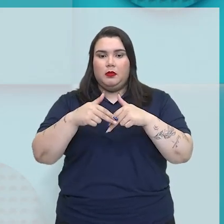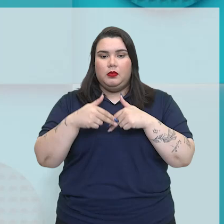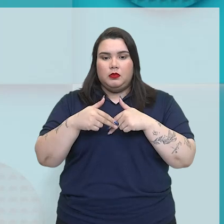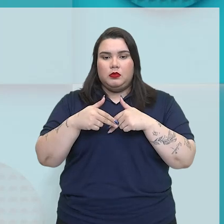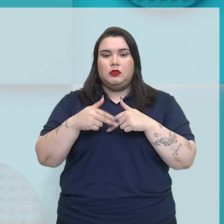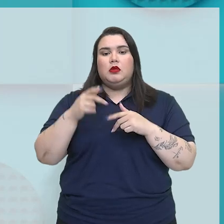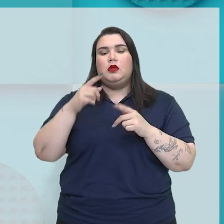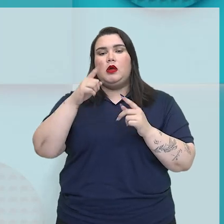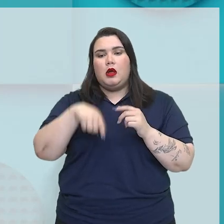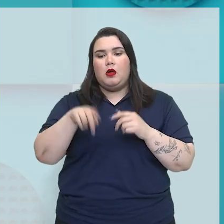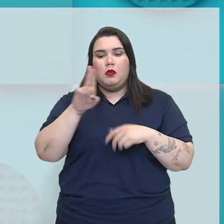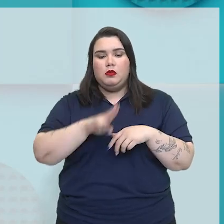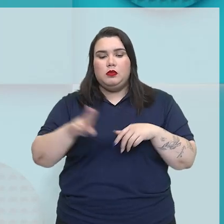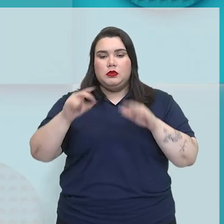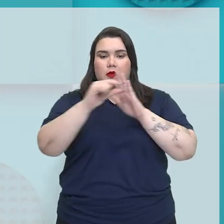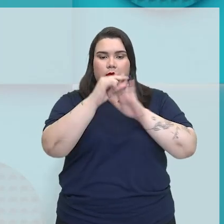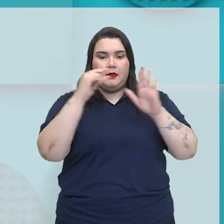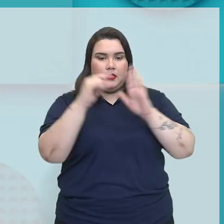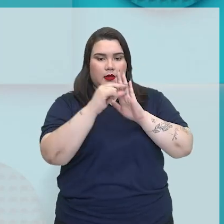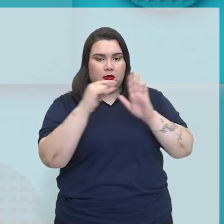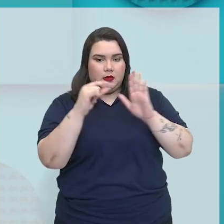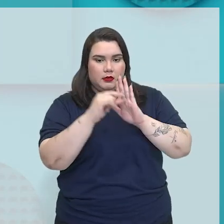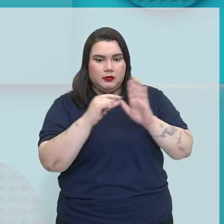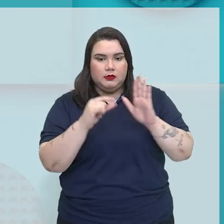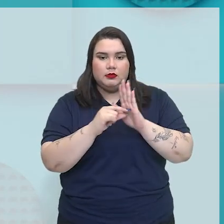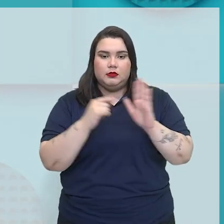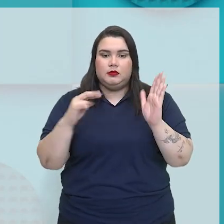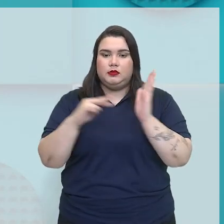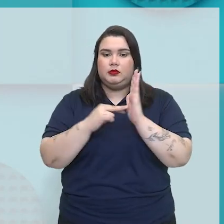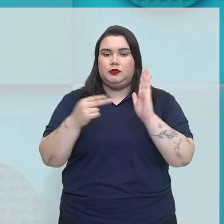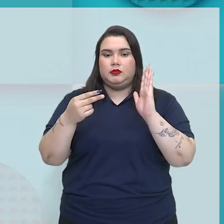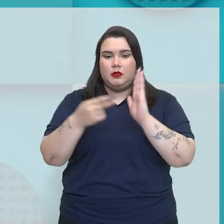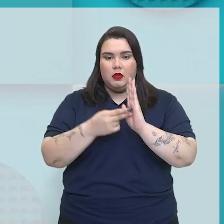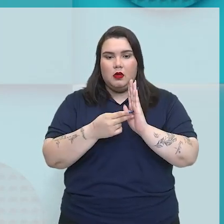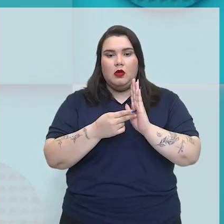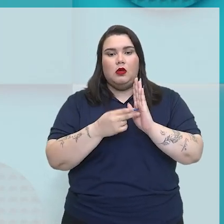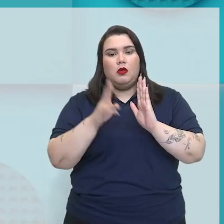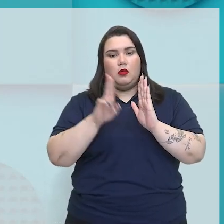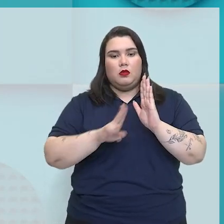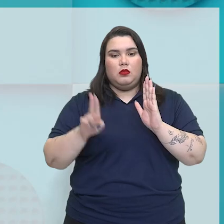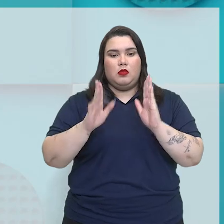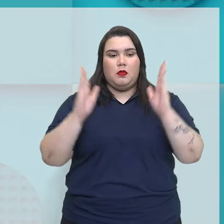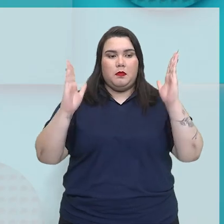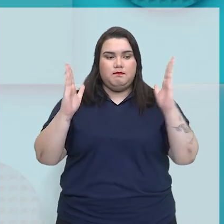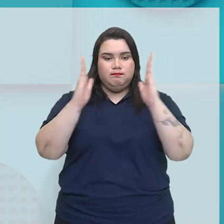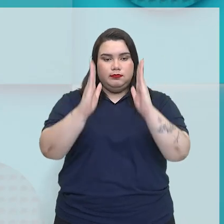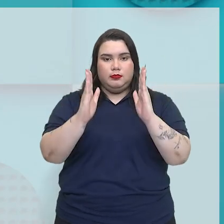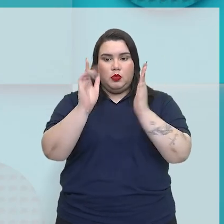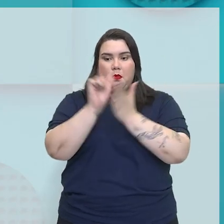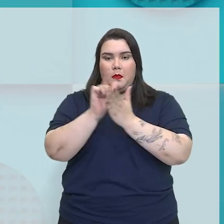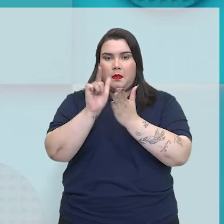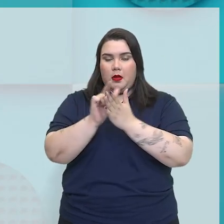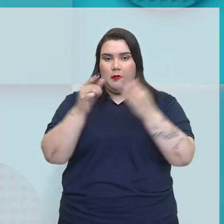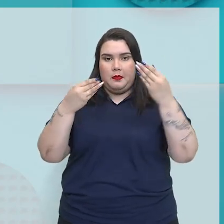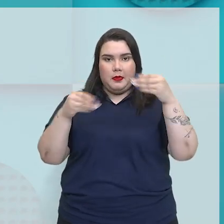em versos. Ser escrito em versos significa que está sendo escrito no centro da página.